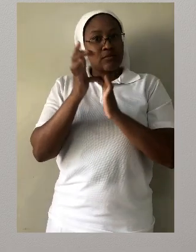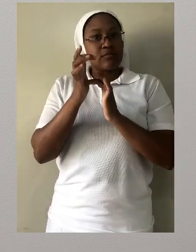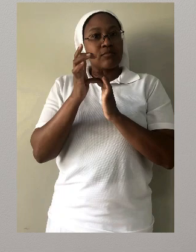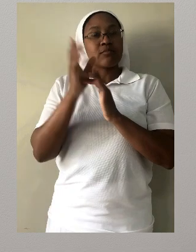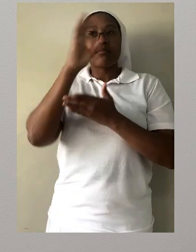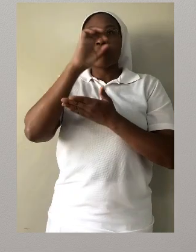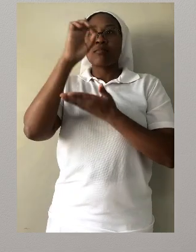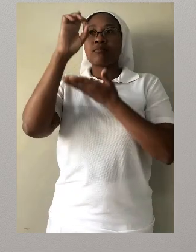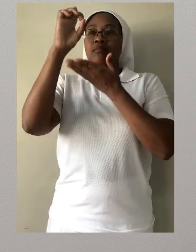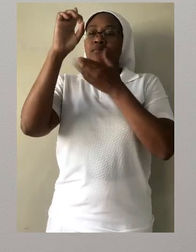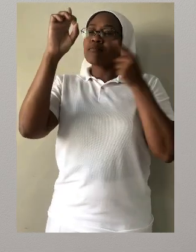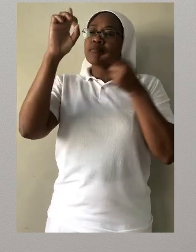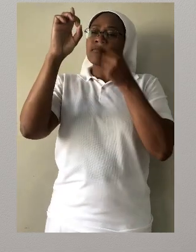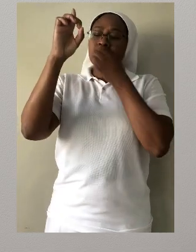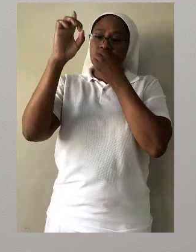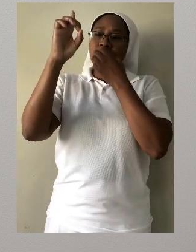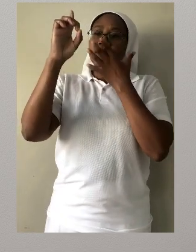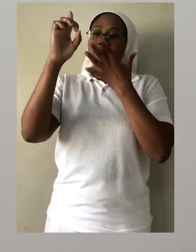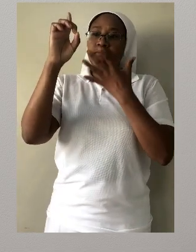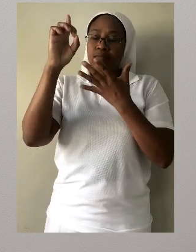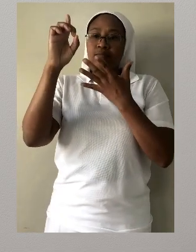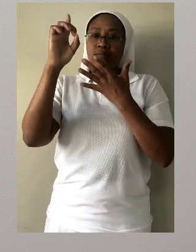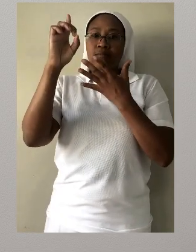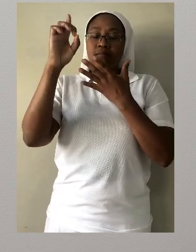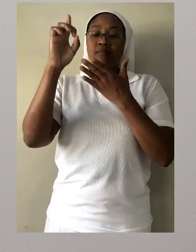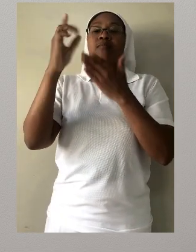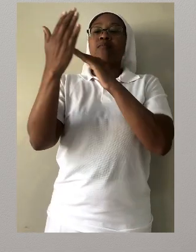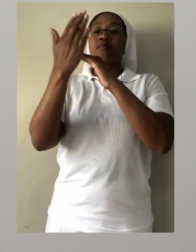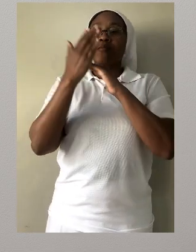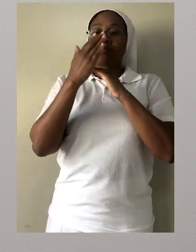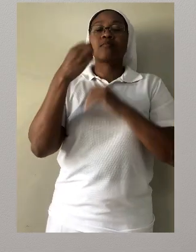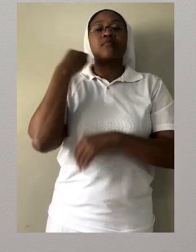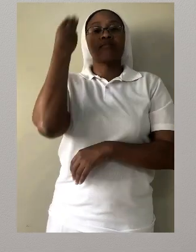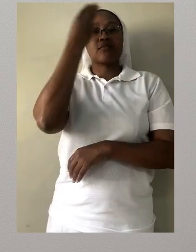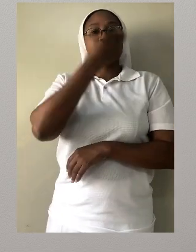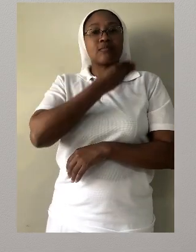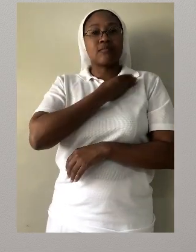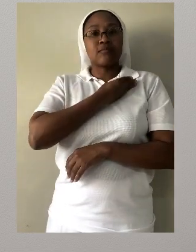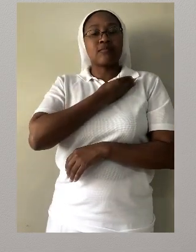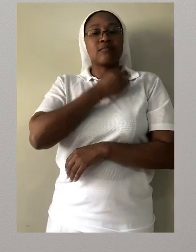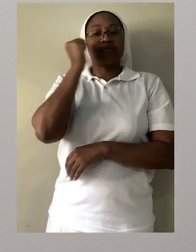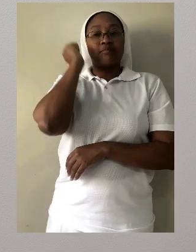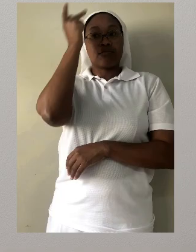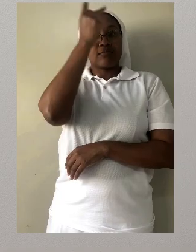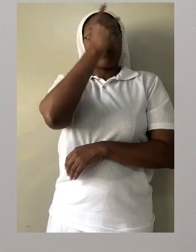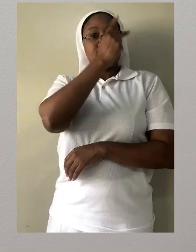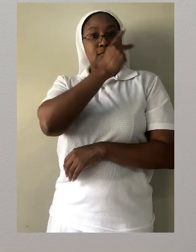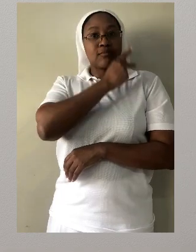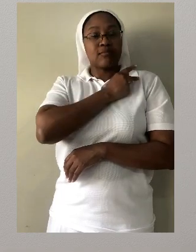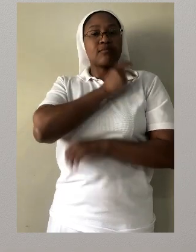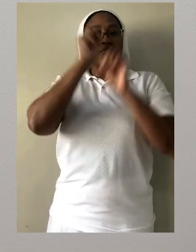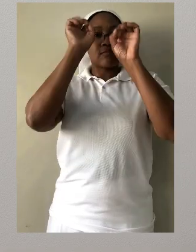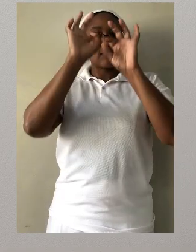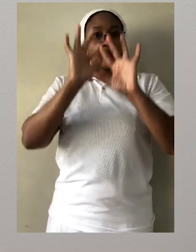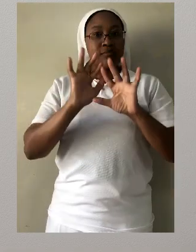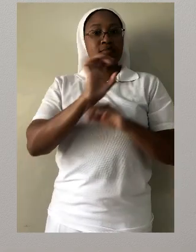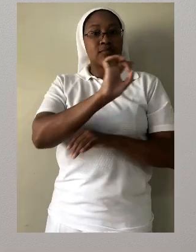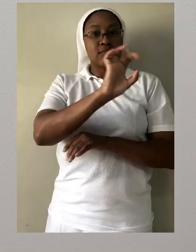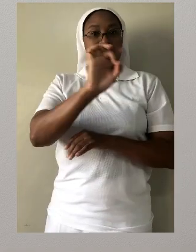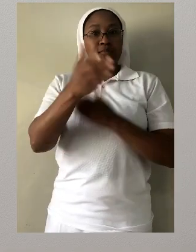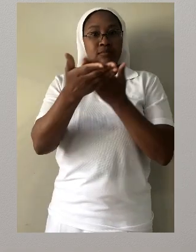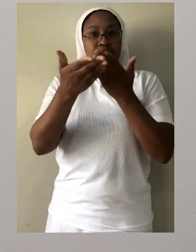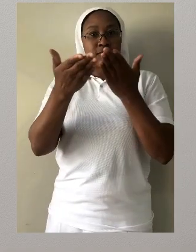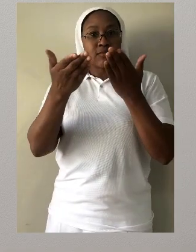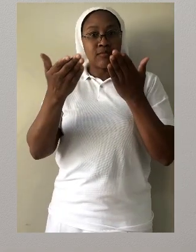Cristo. Que o Deus infinitamente bom, pela intercessão da Virgem Maria, Nossa Senhora Aparecida, derrame